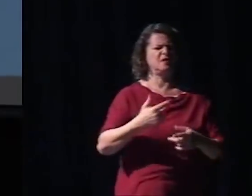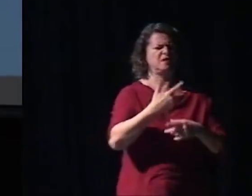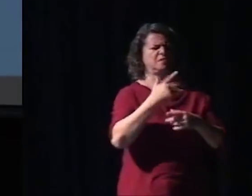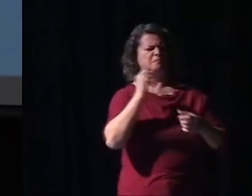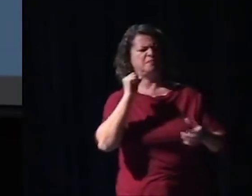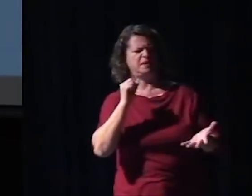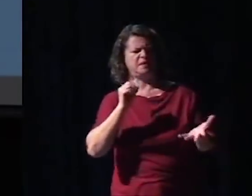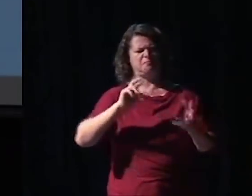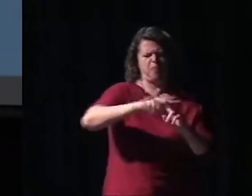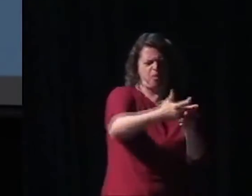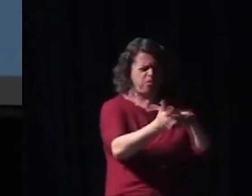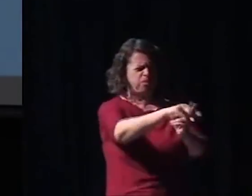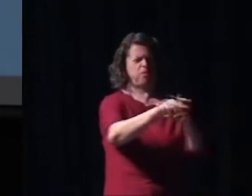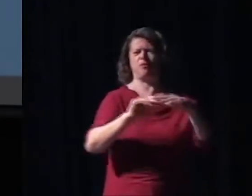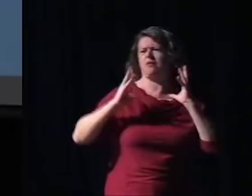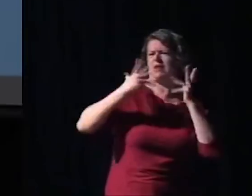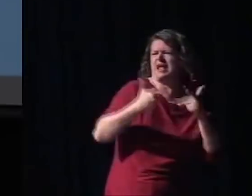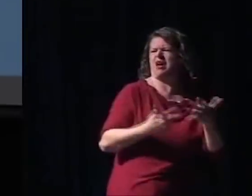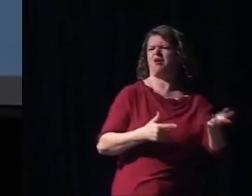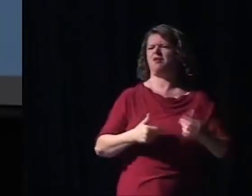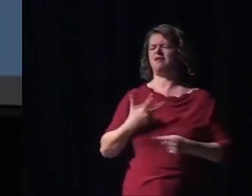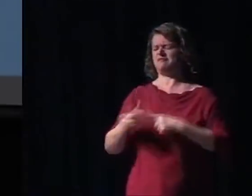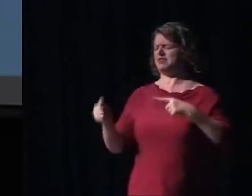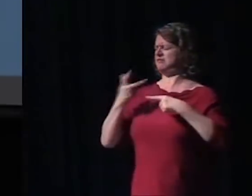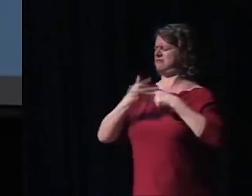vitórias dele, que todo mundo via,